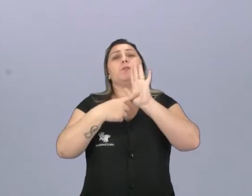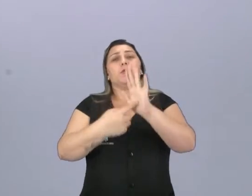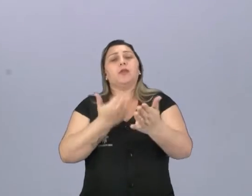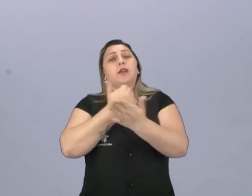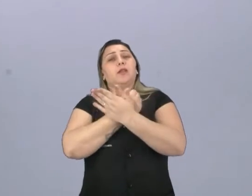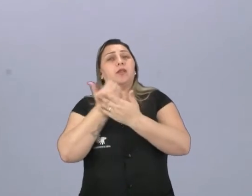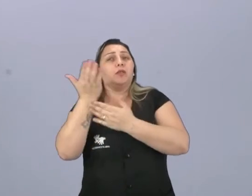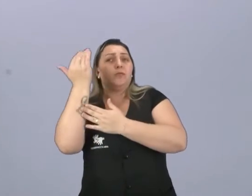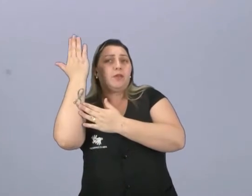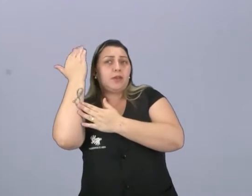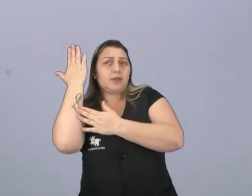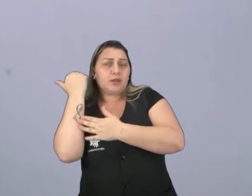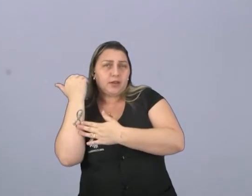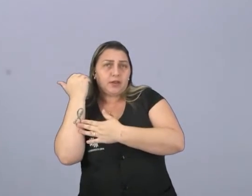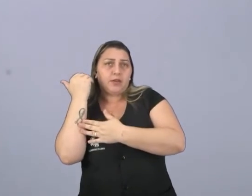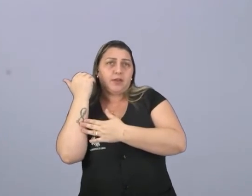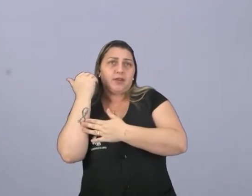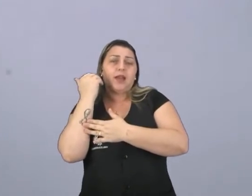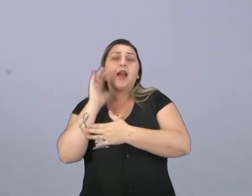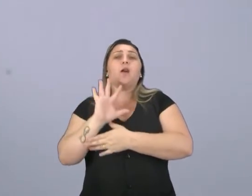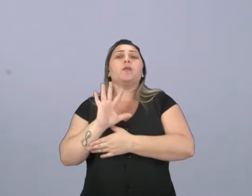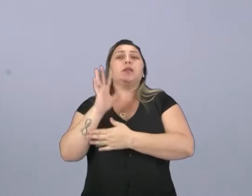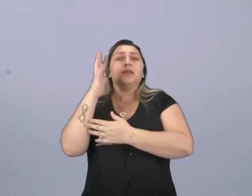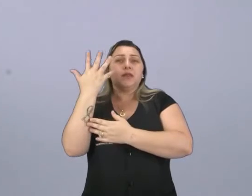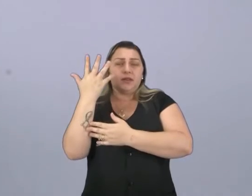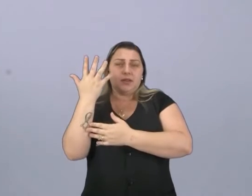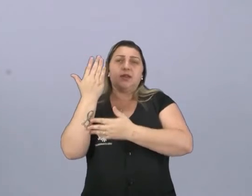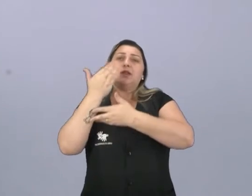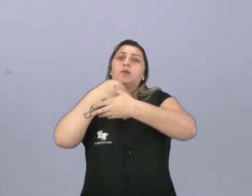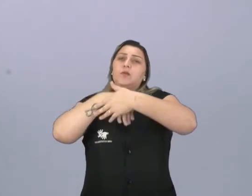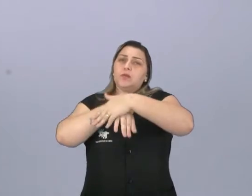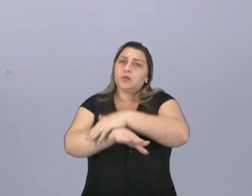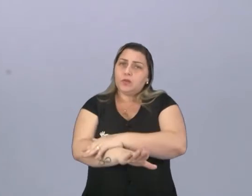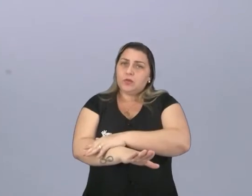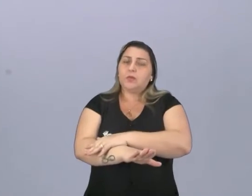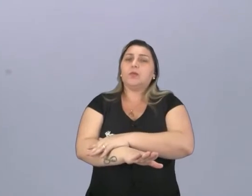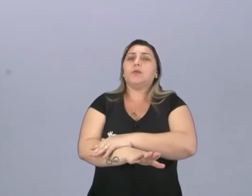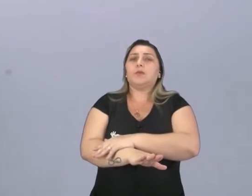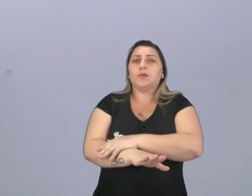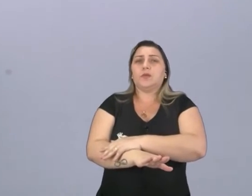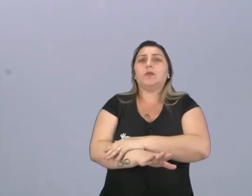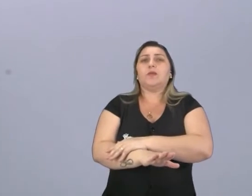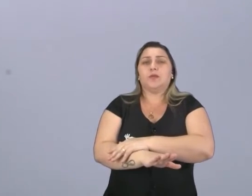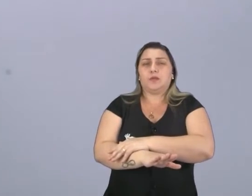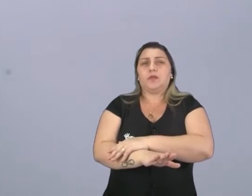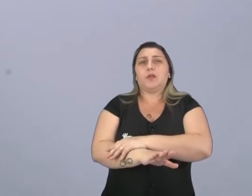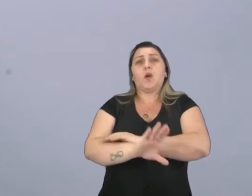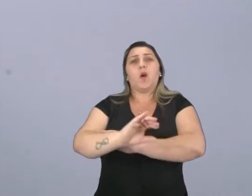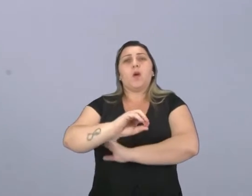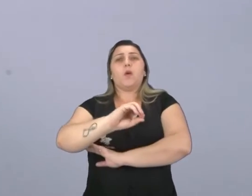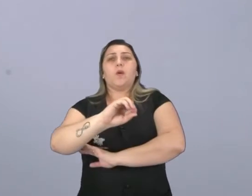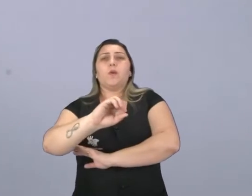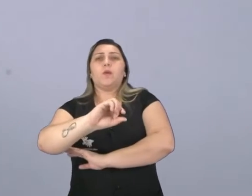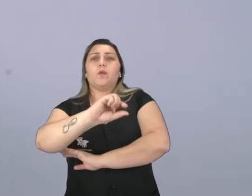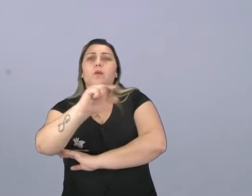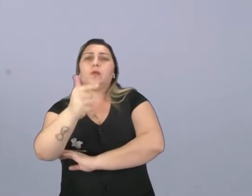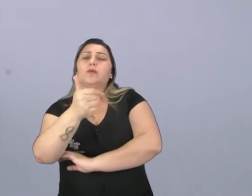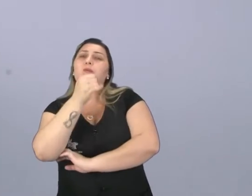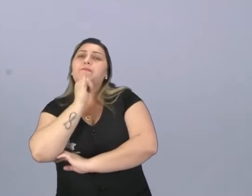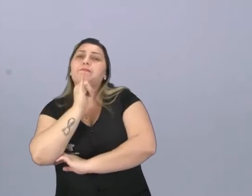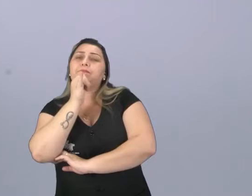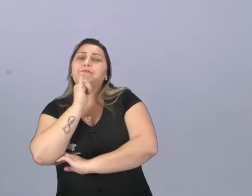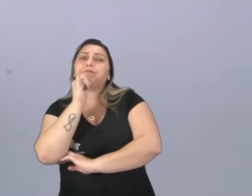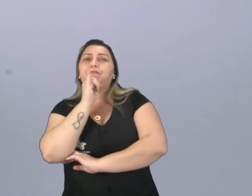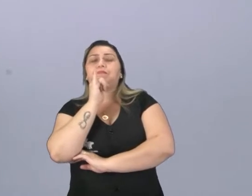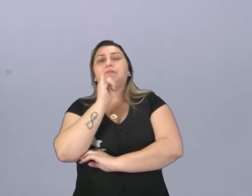ações passadas que elas ocorriam de maneira habitual ou que duraram. Outro exemplo de pretérito